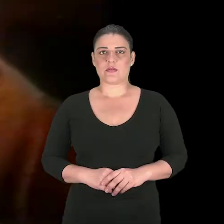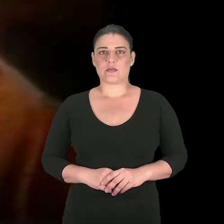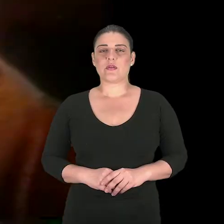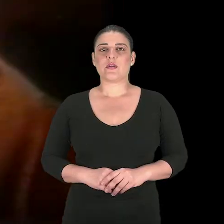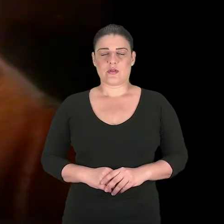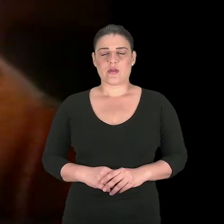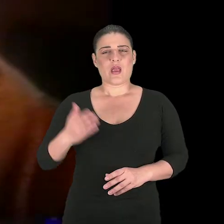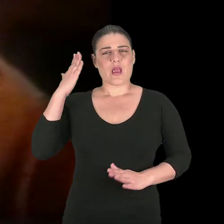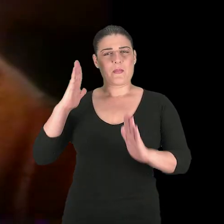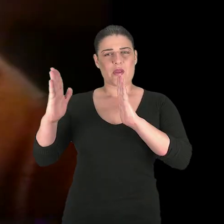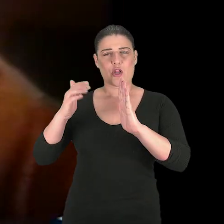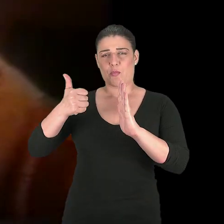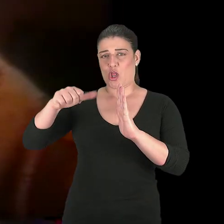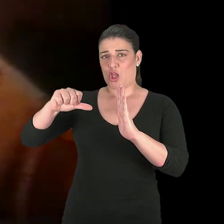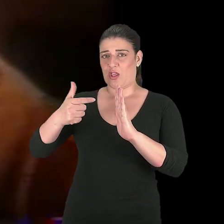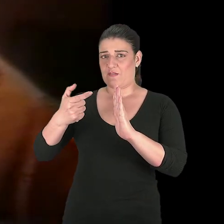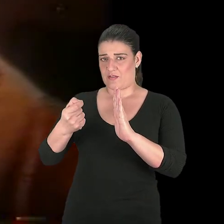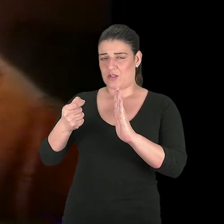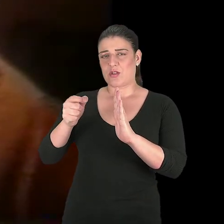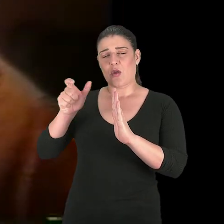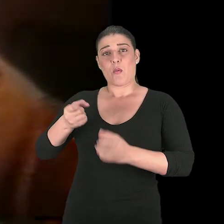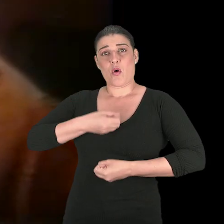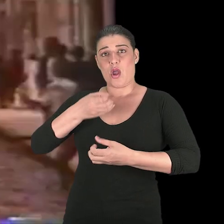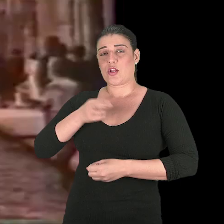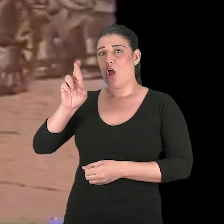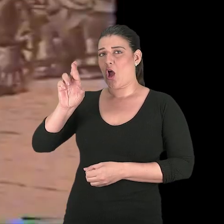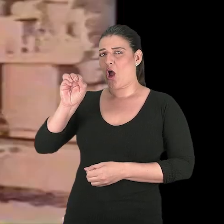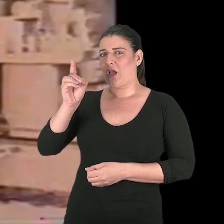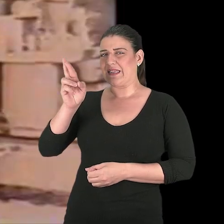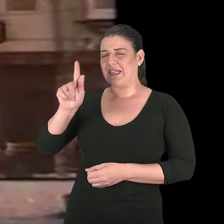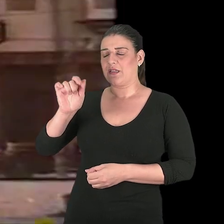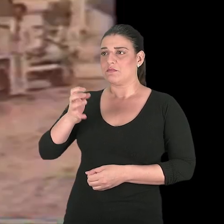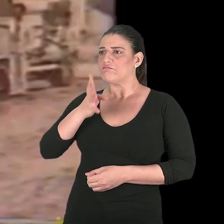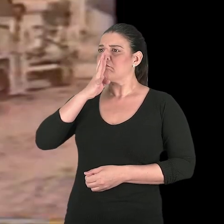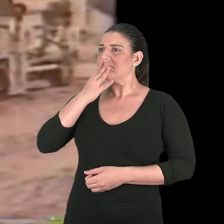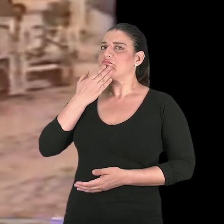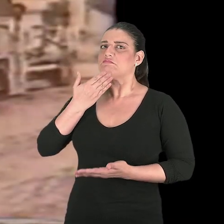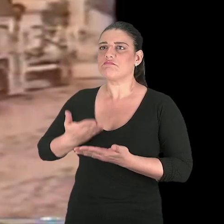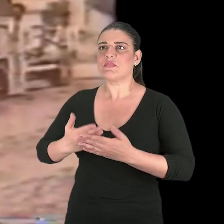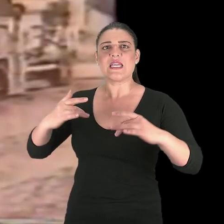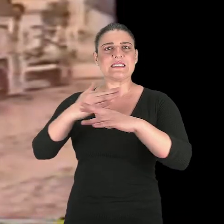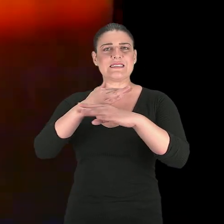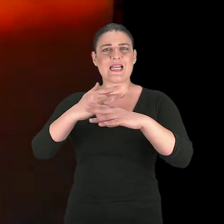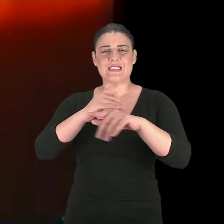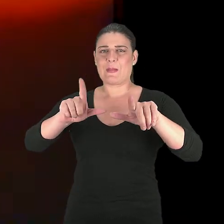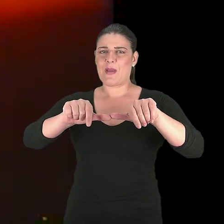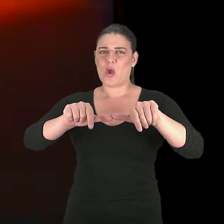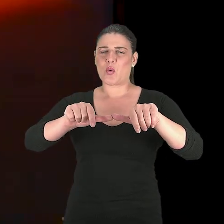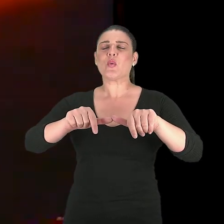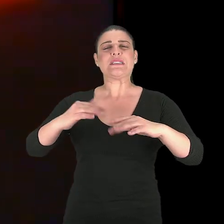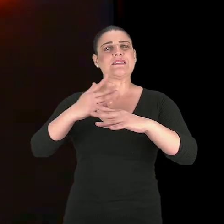Já na década de 20, o poeta Rodrigues de Abreu se espantou com Bauru, que ele chamava de cidade de espantos.